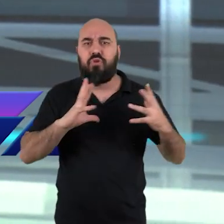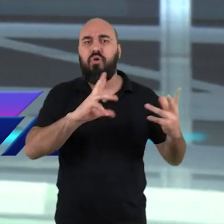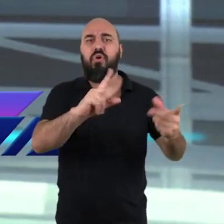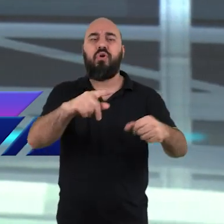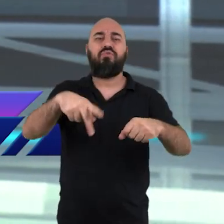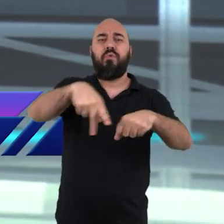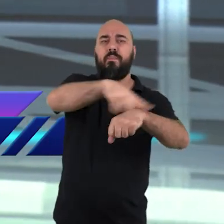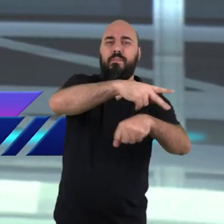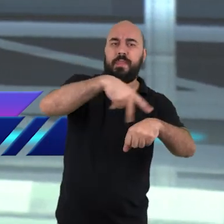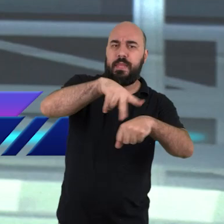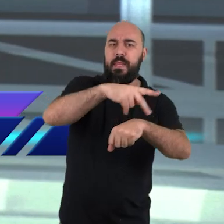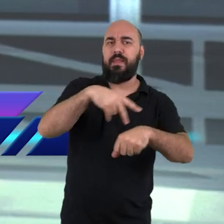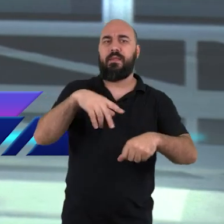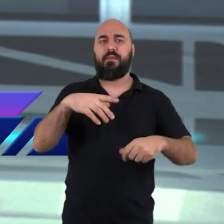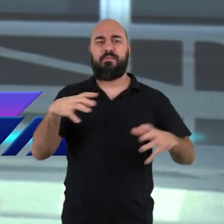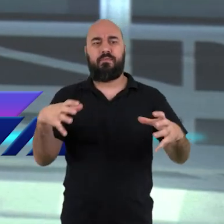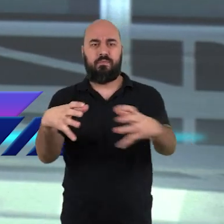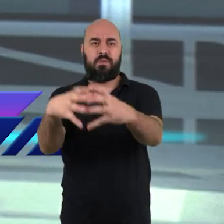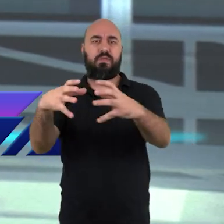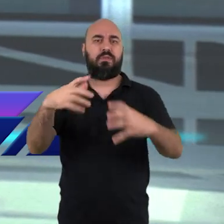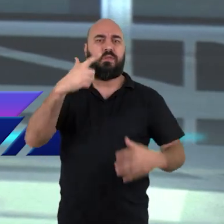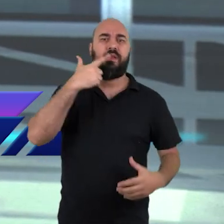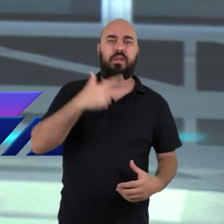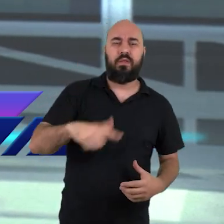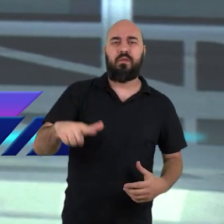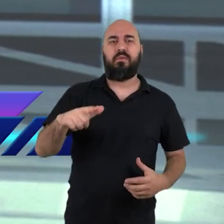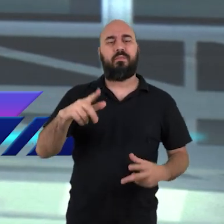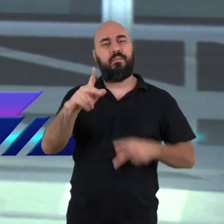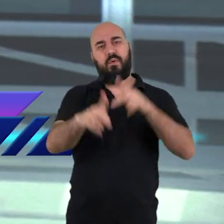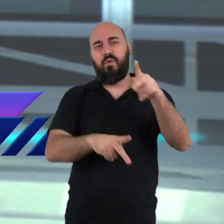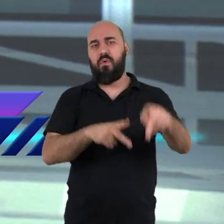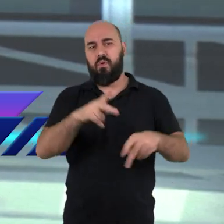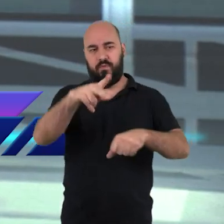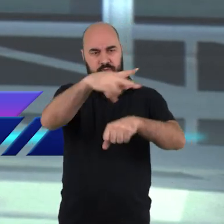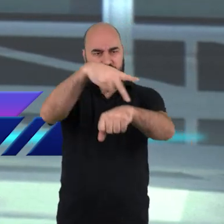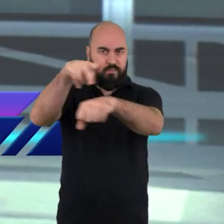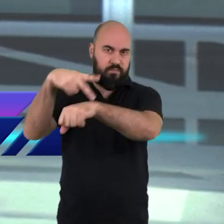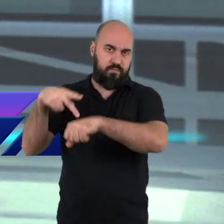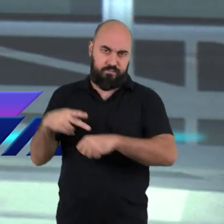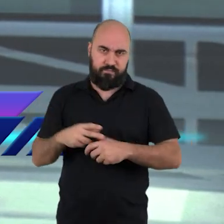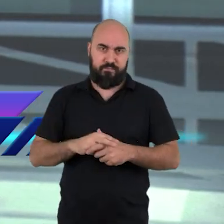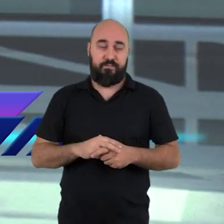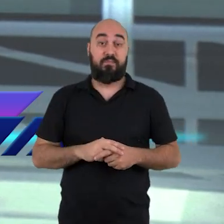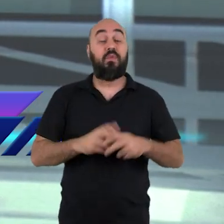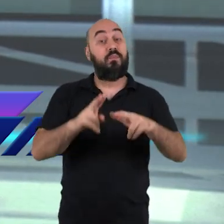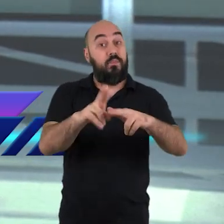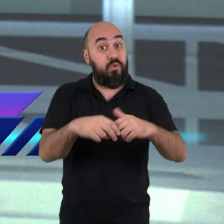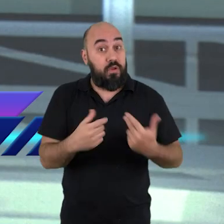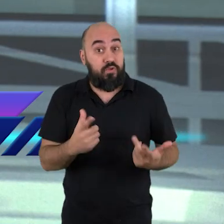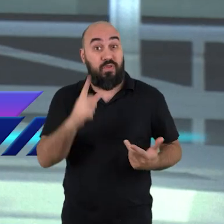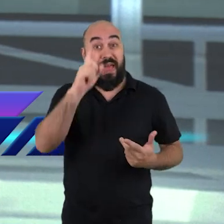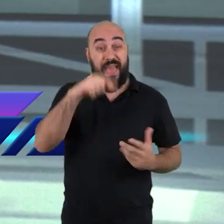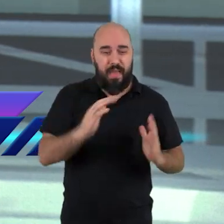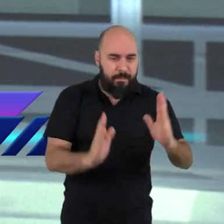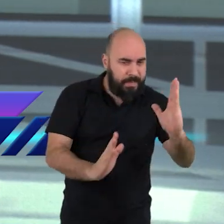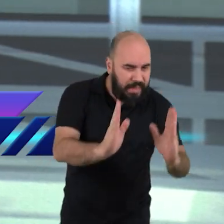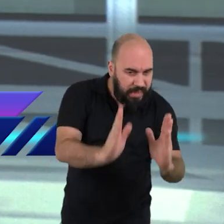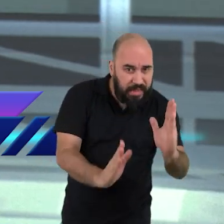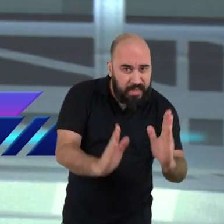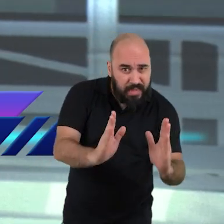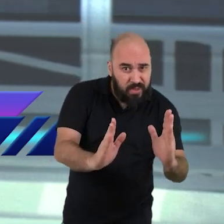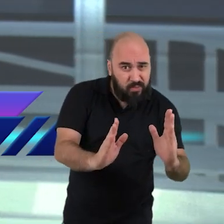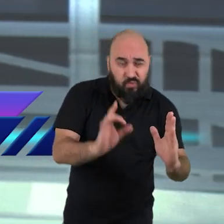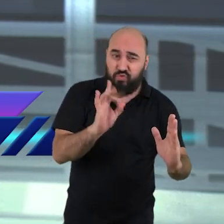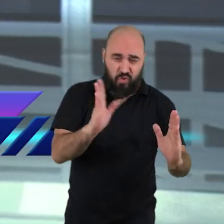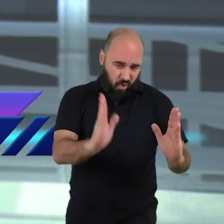povo. As mensagens do Apocalipse, elas não estão restritas a um tempo, não estão